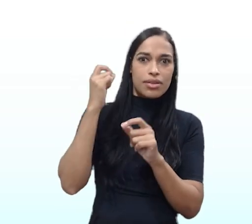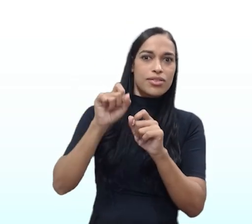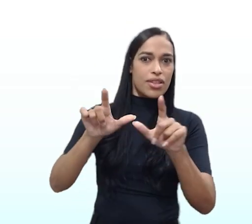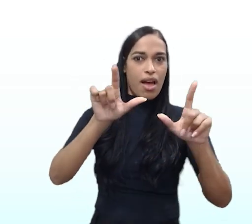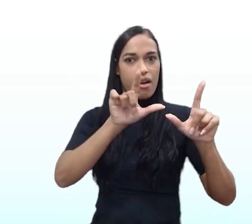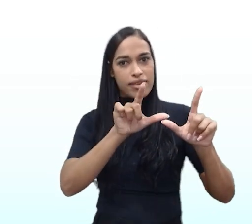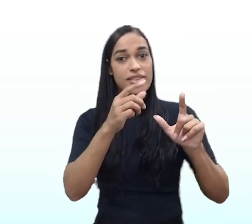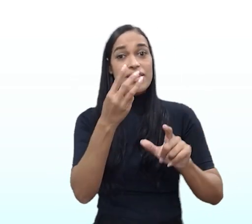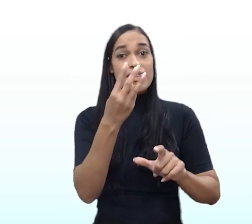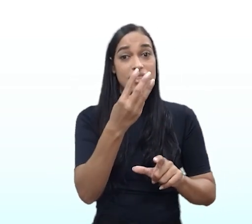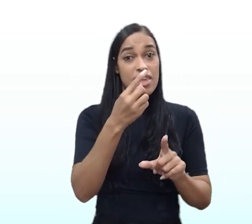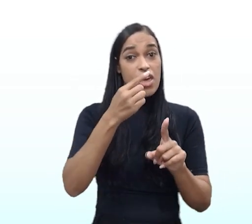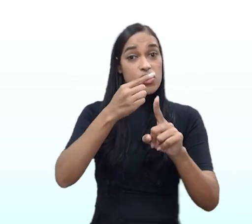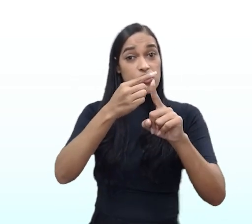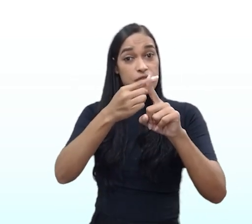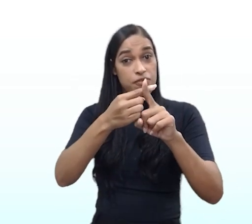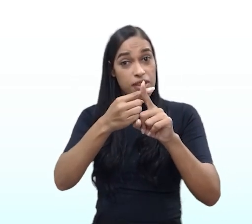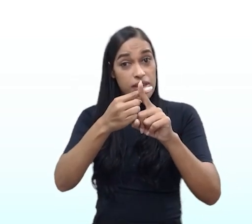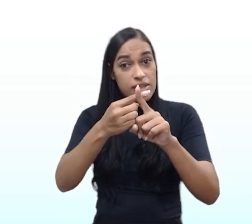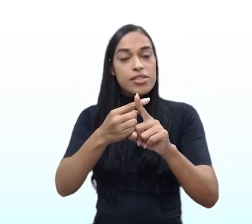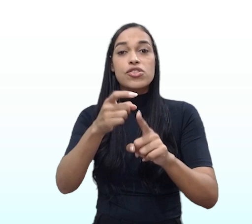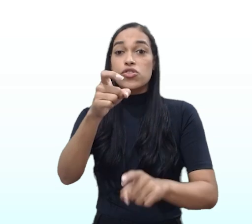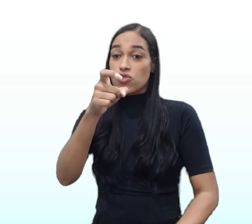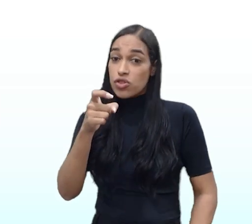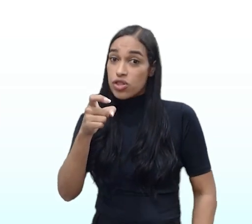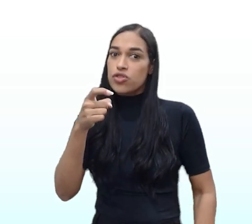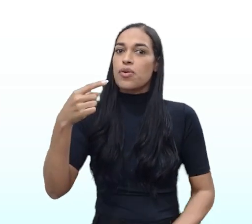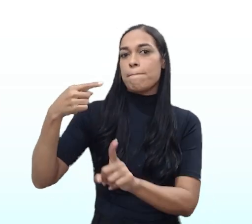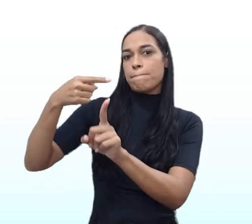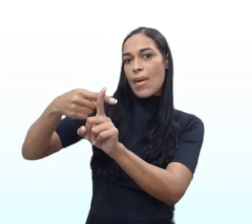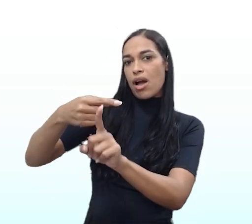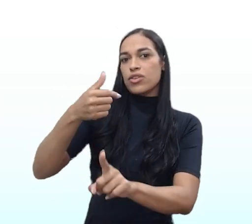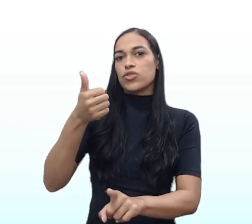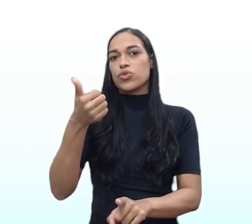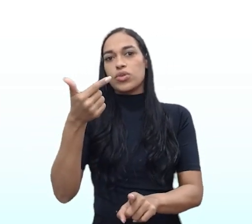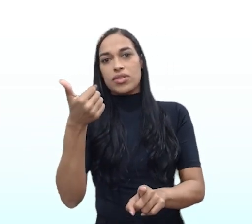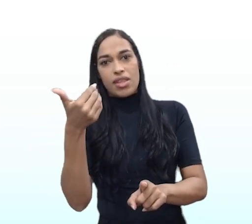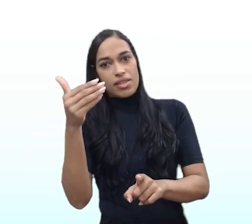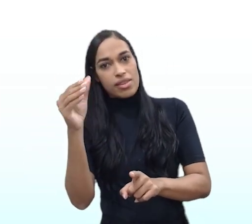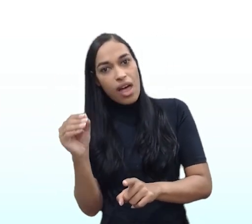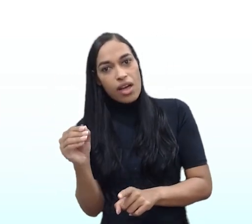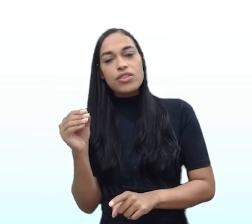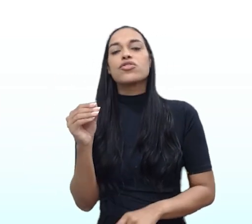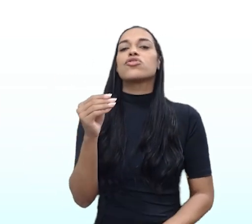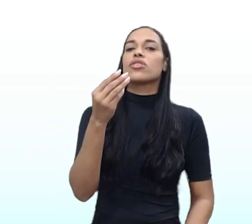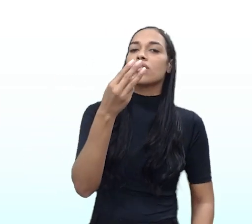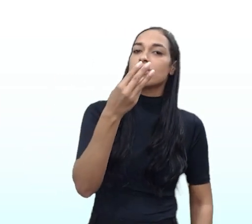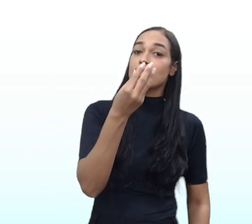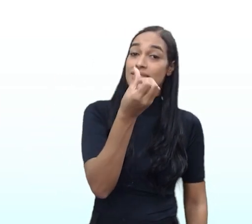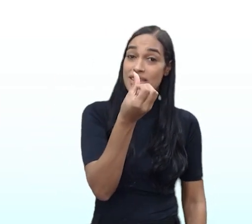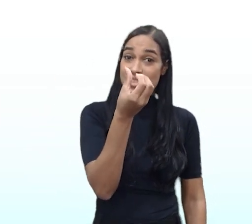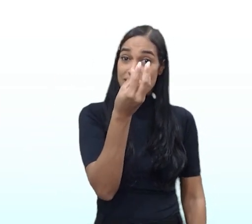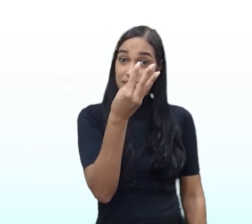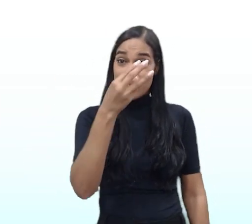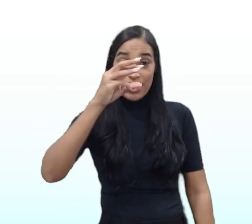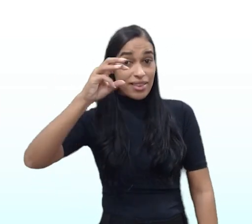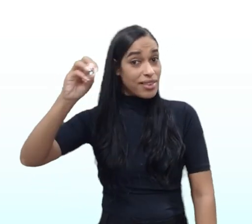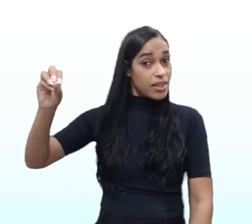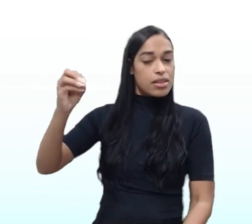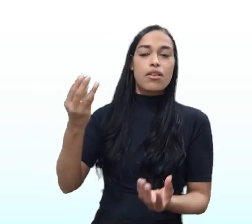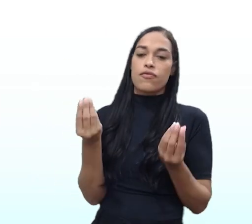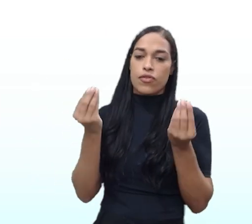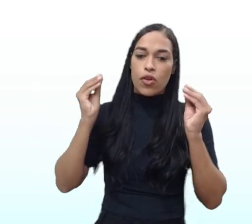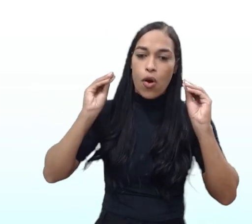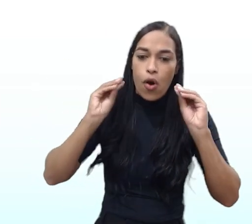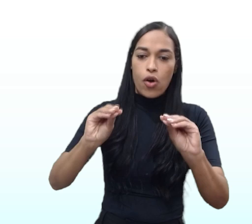mais 3 vezes 210. É óbvio, né? 3 vezes X, 3x. 3 vezes 210,